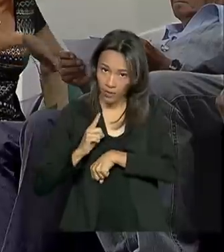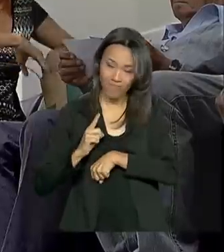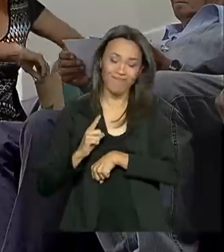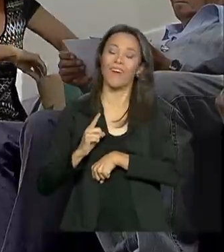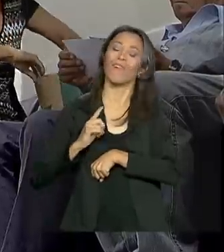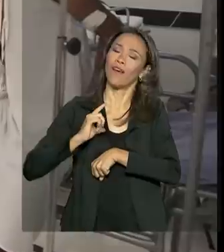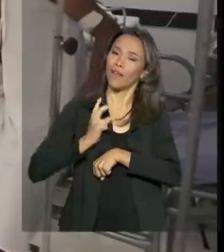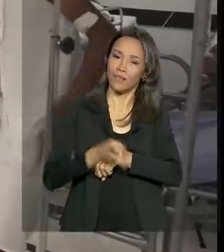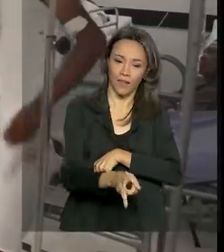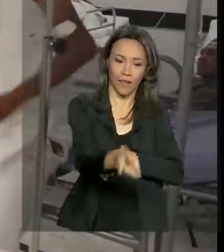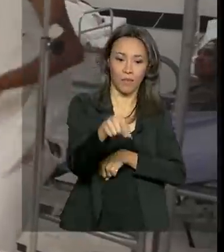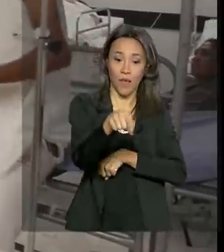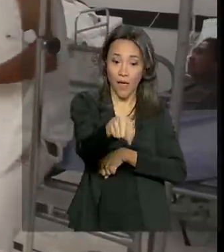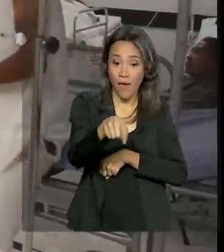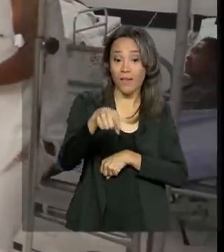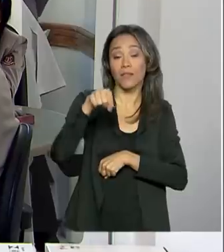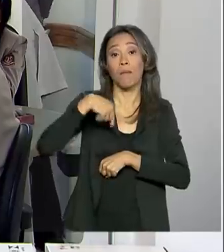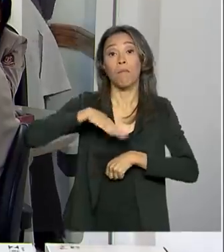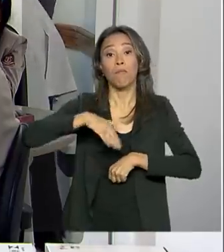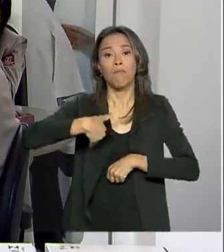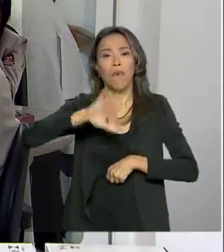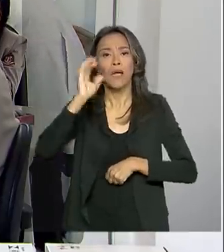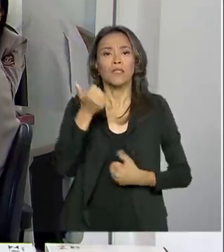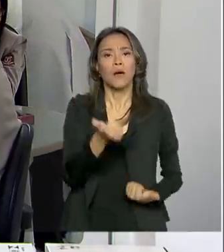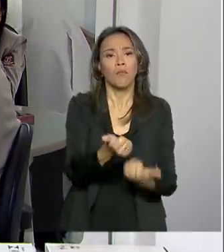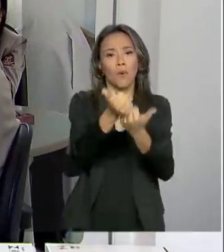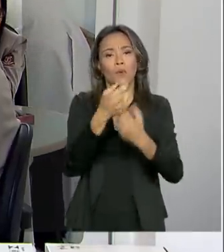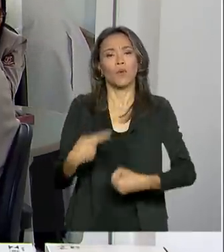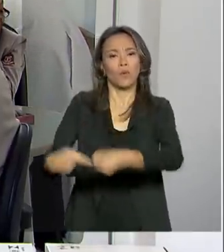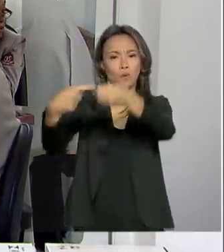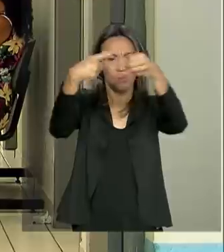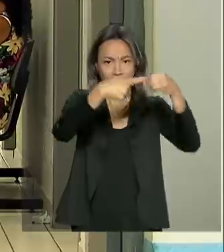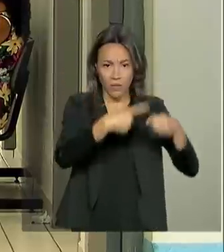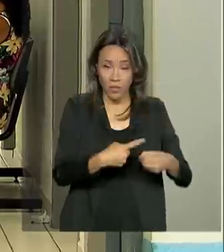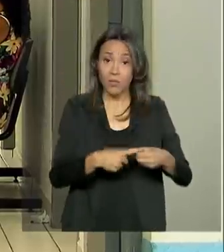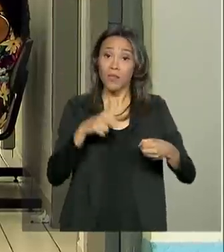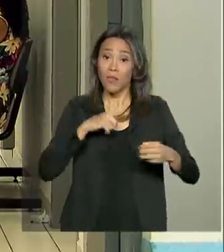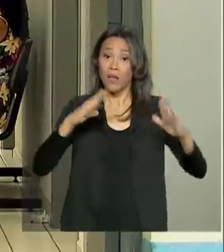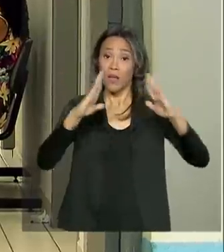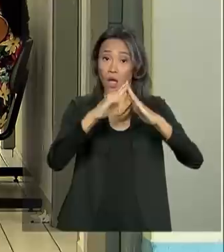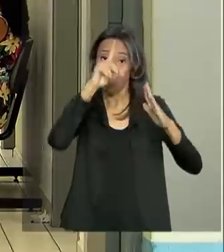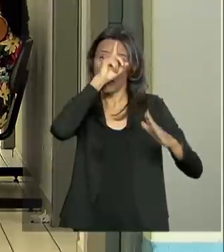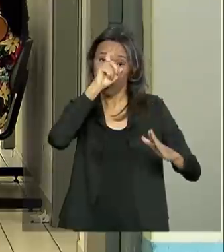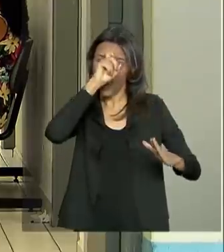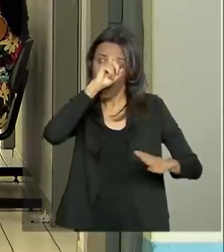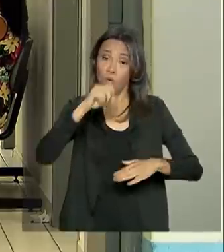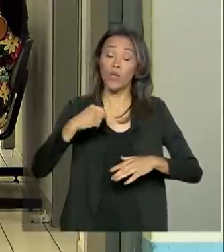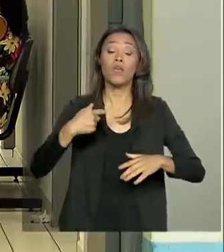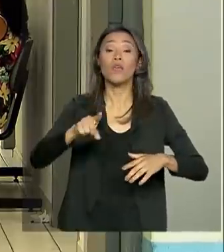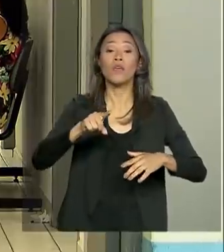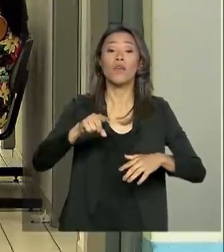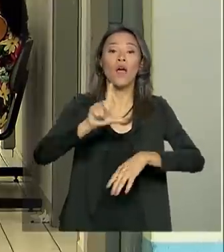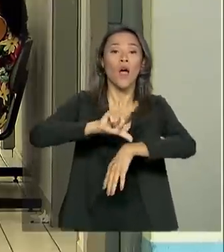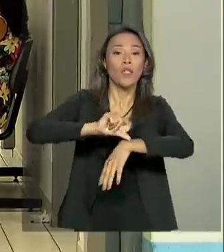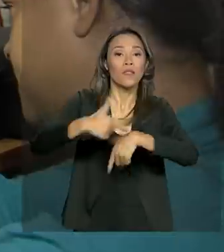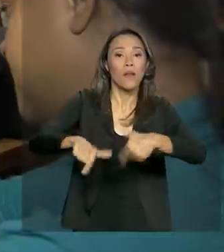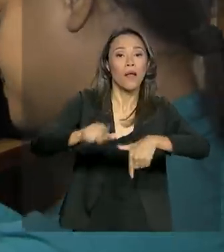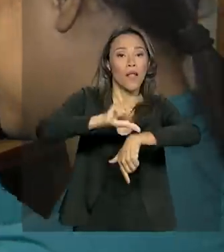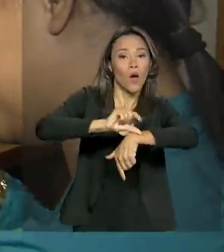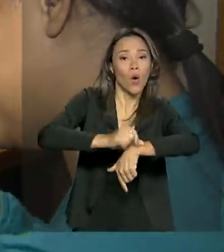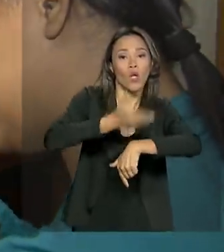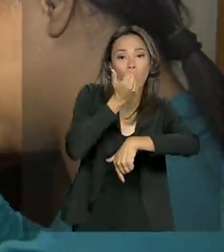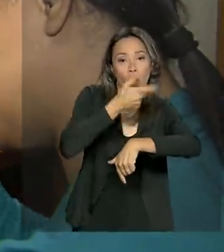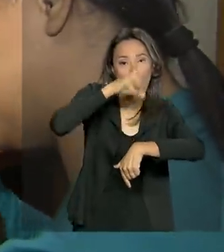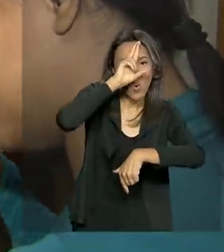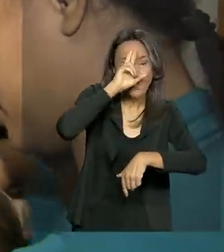Saúde na Hora. Ele oferece mais recursos para os municípios com unidades de saúde que funcionem na hora do almoço, das 5 da tarde,